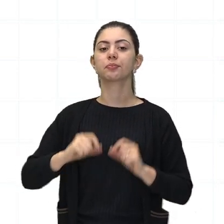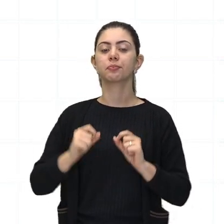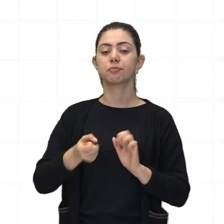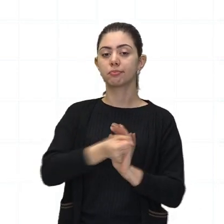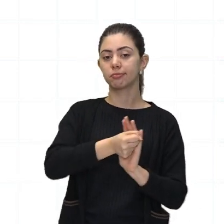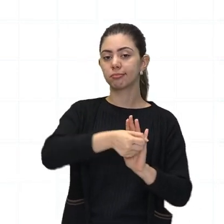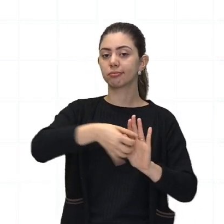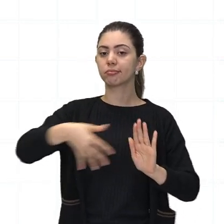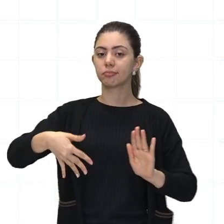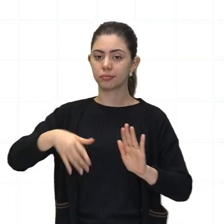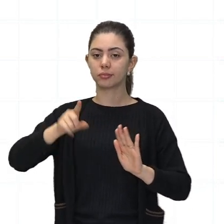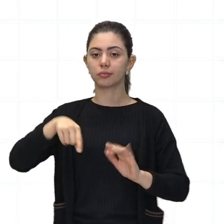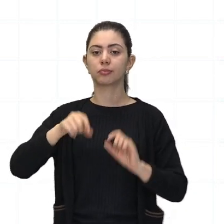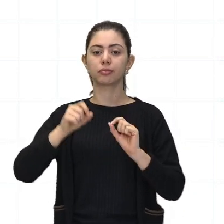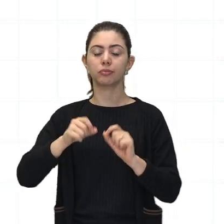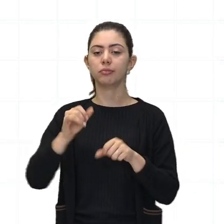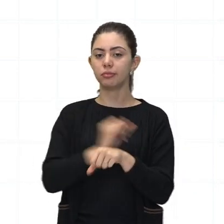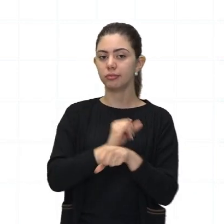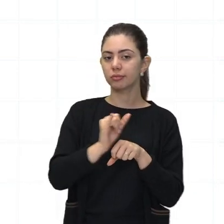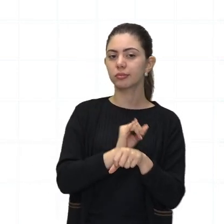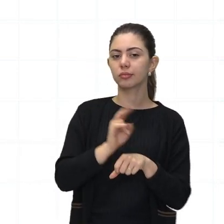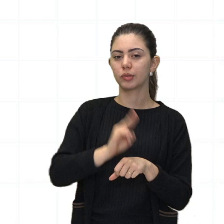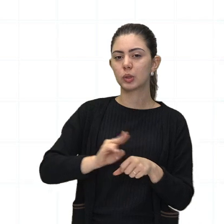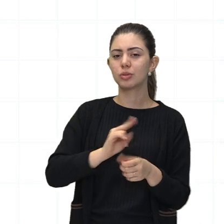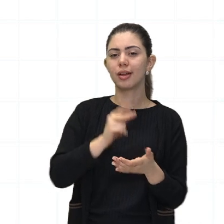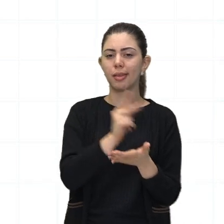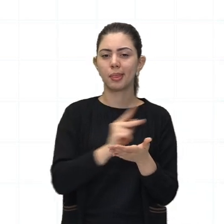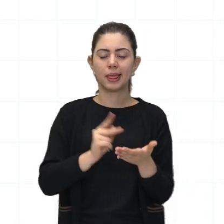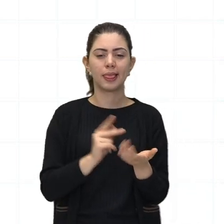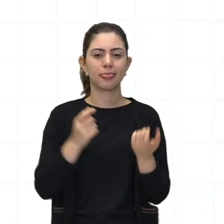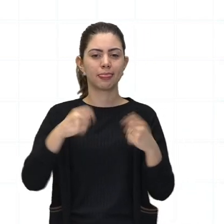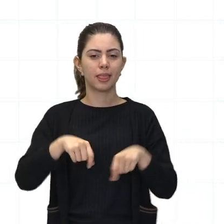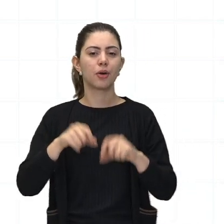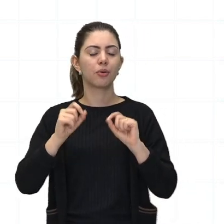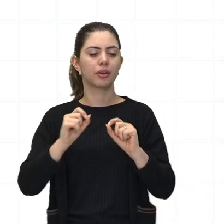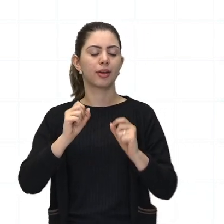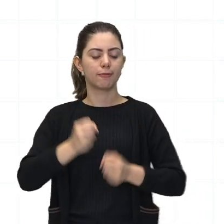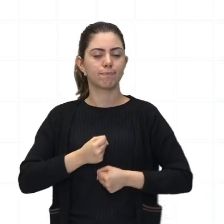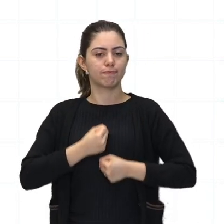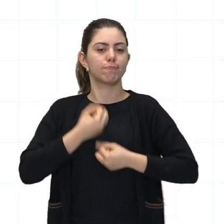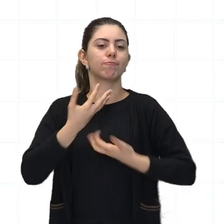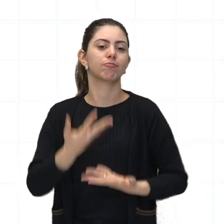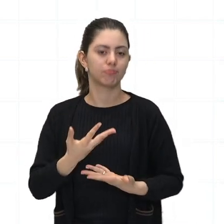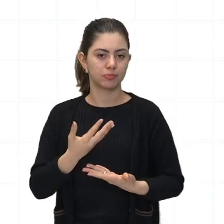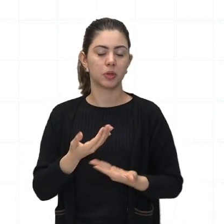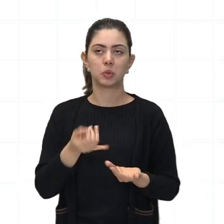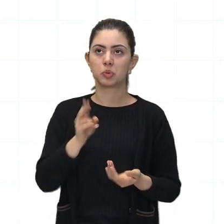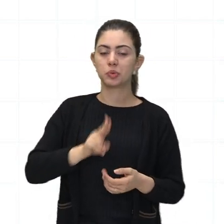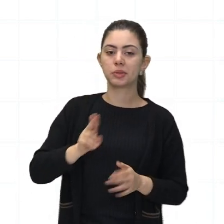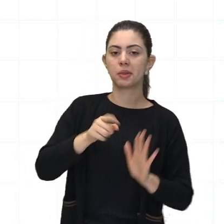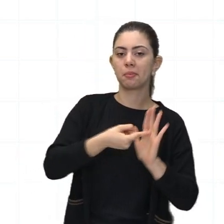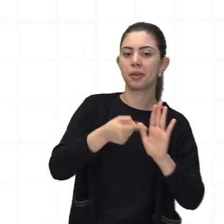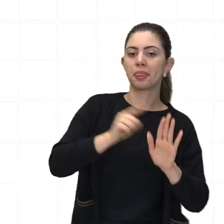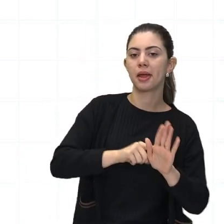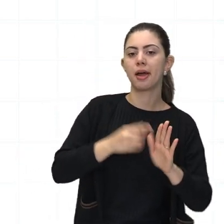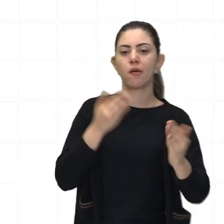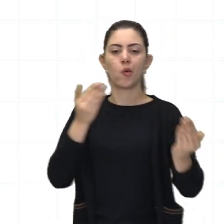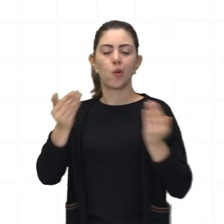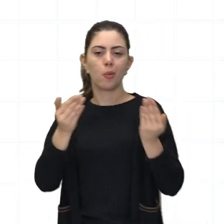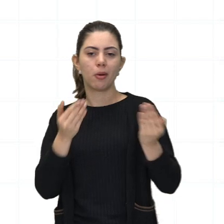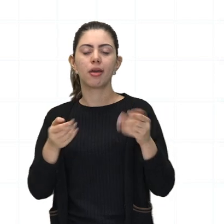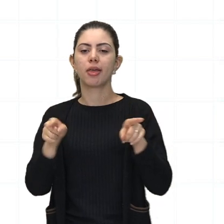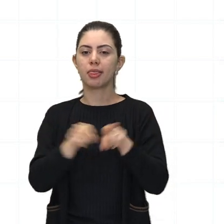são recursos utilizados na poesia para tornar a linguagem mais expressiva, com metáforas, comparações e